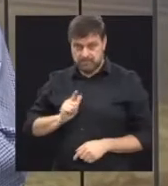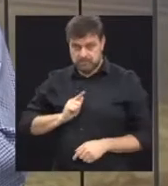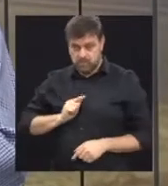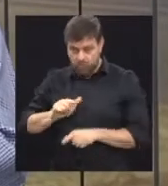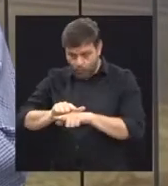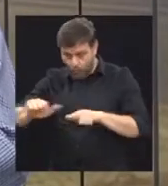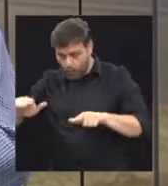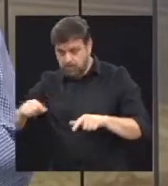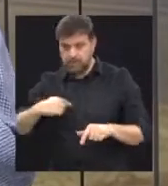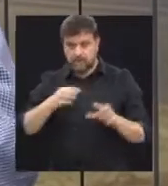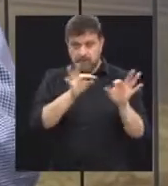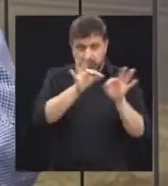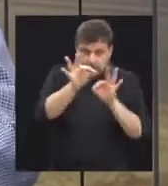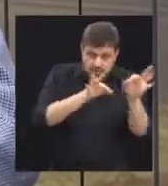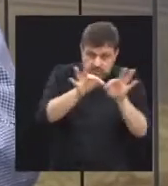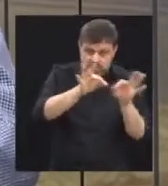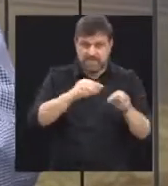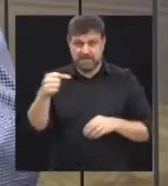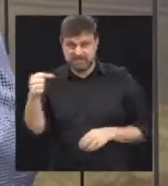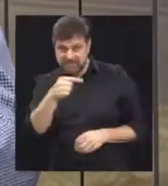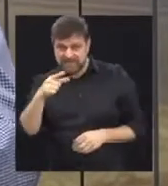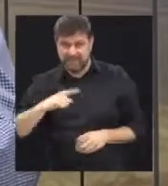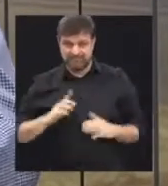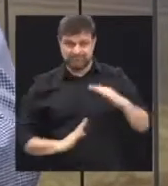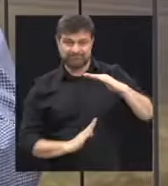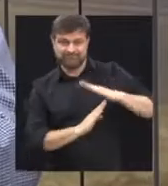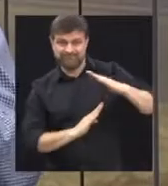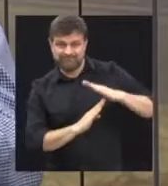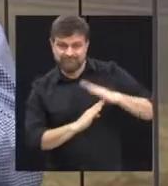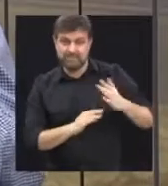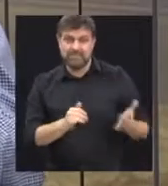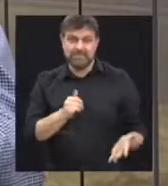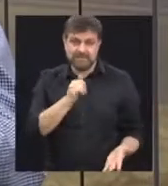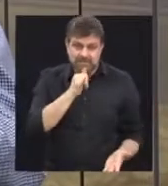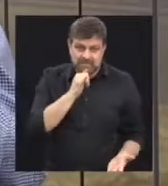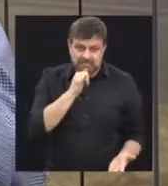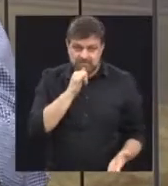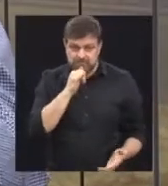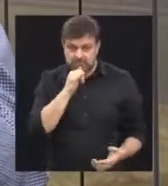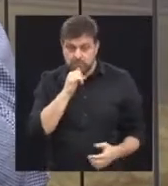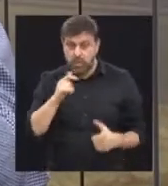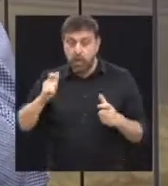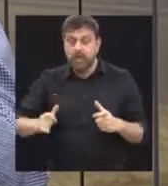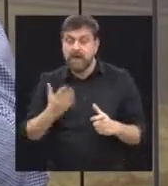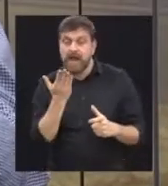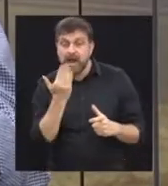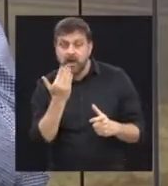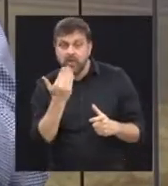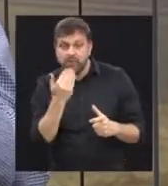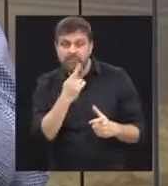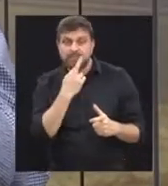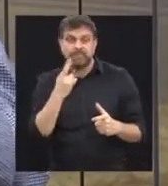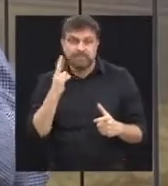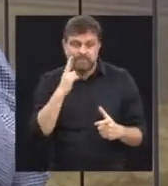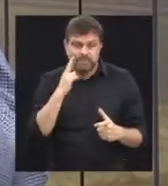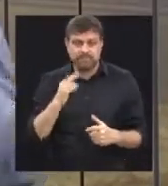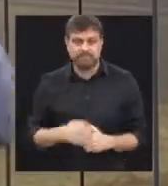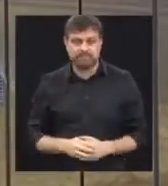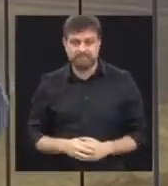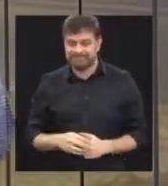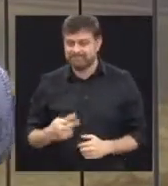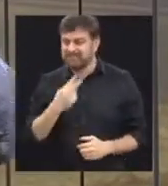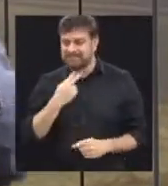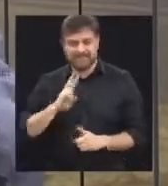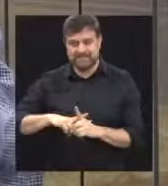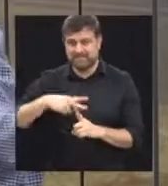o projeto em si tem alguns delimitadores. Por exemplo, refeitório. Então,